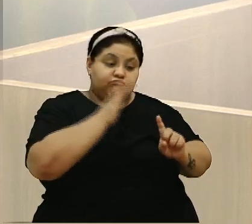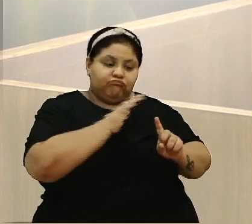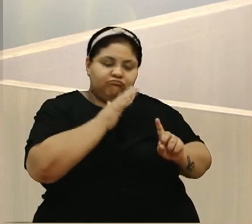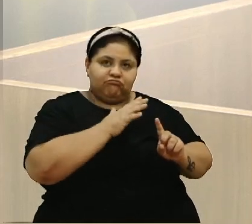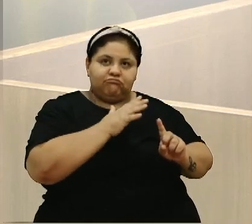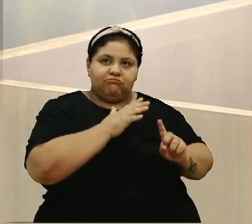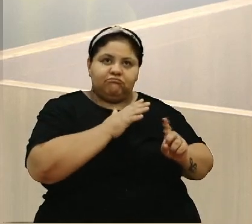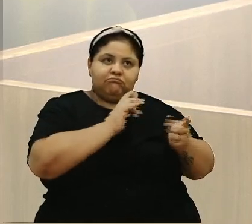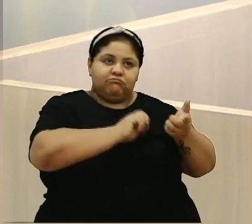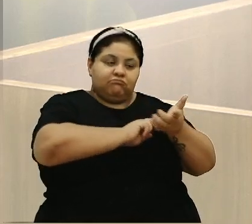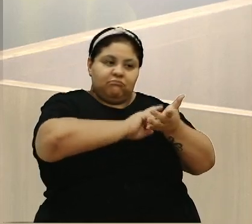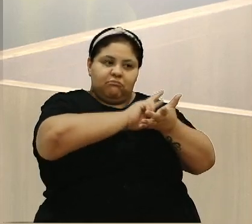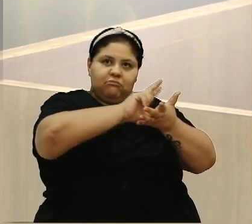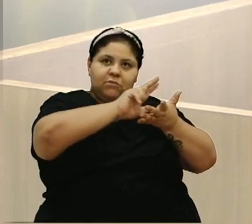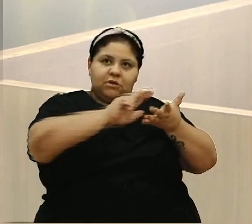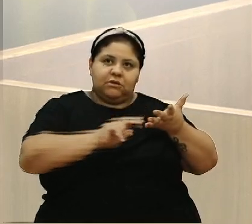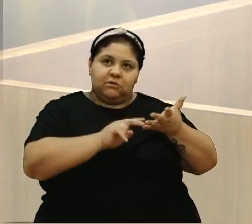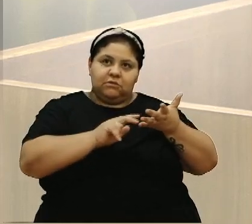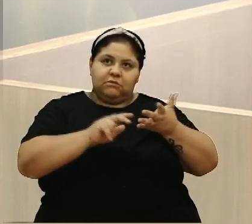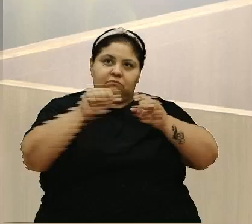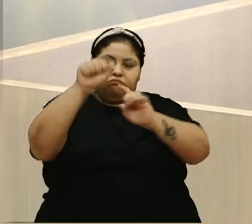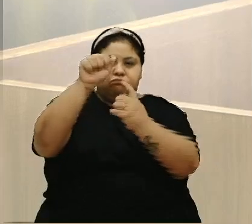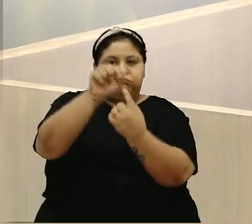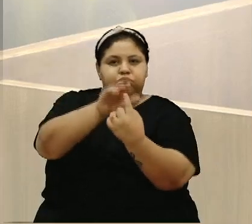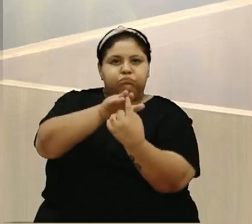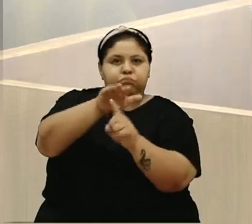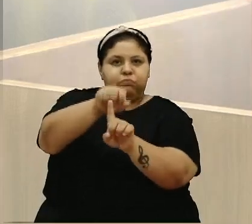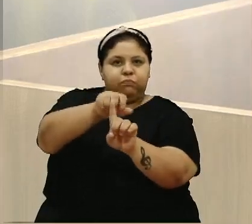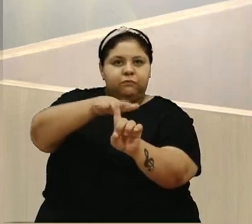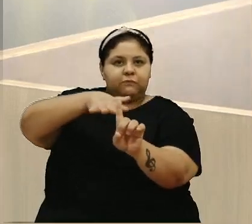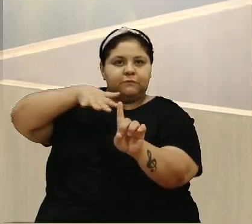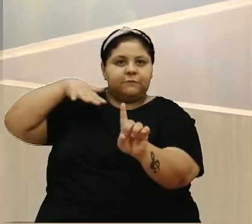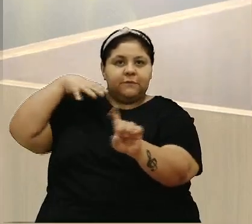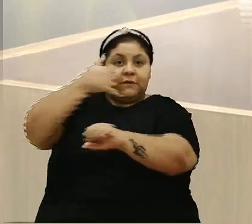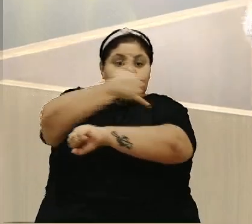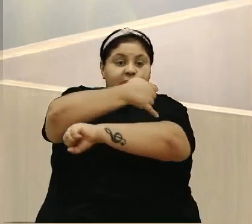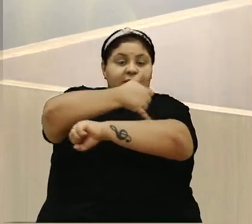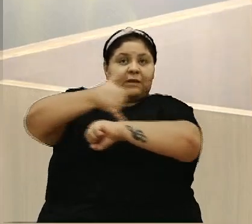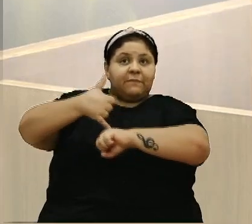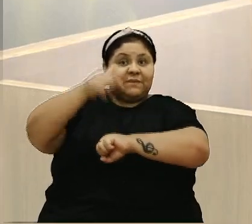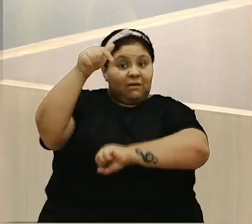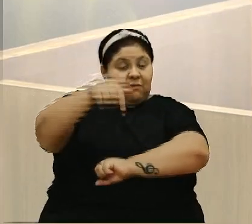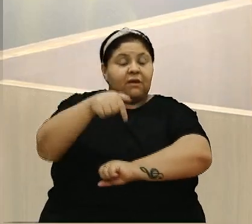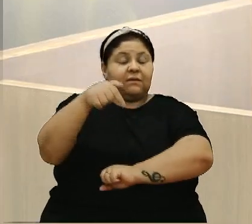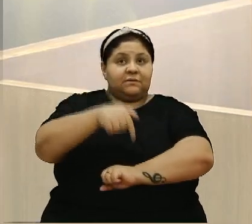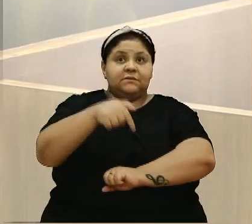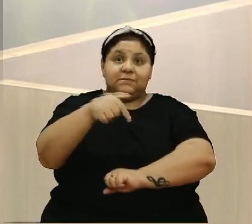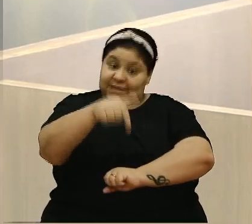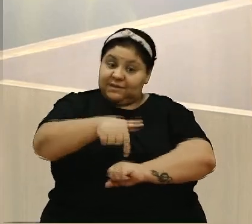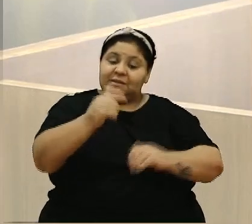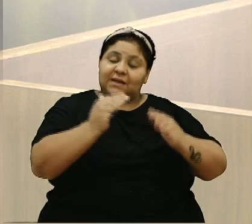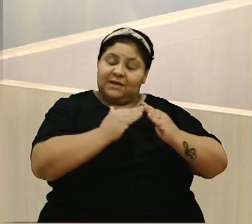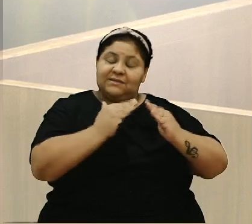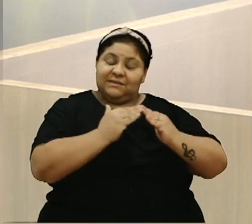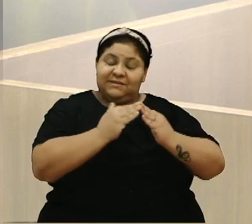em vários outros ancestrais da gente, que passaram, inclusive, muitos aqui, nesta casa.